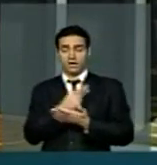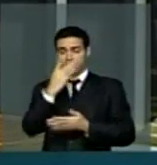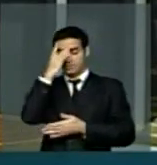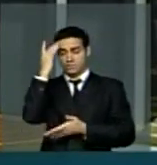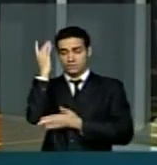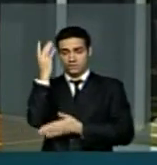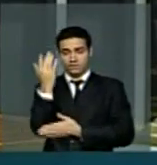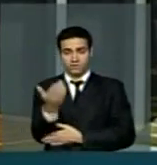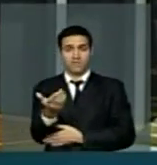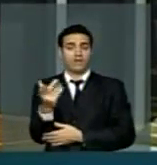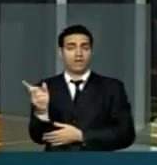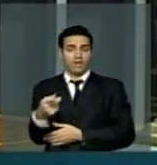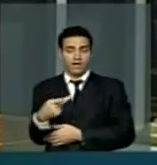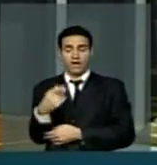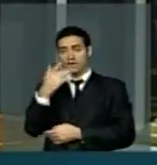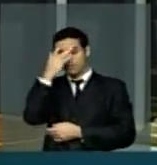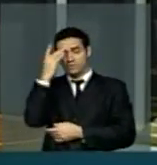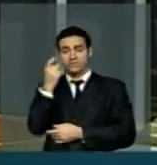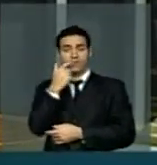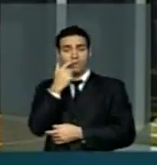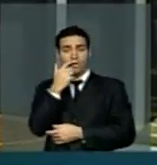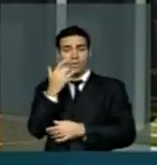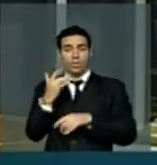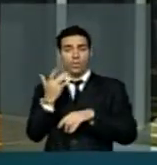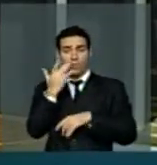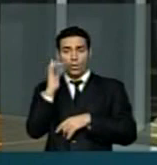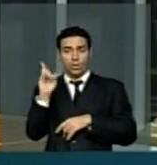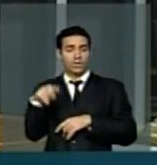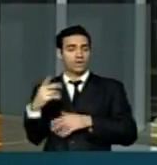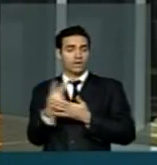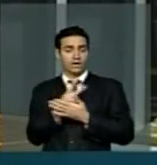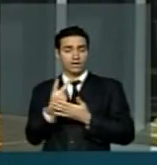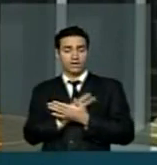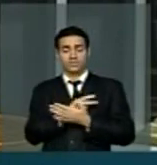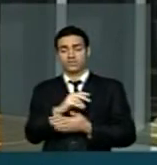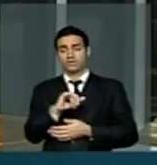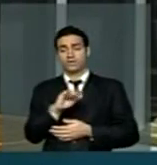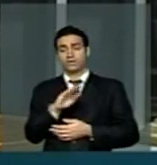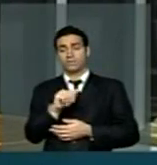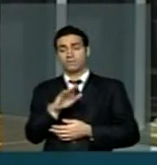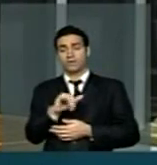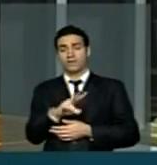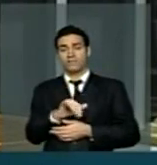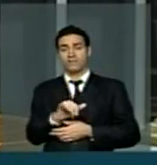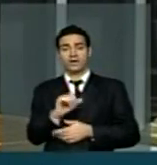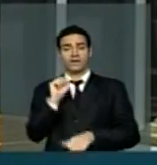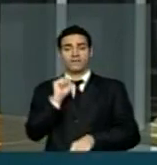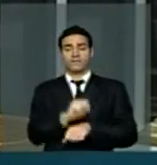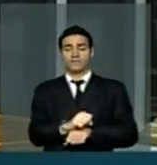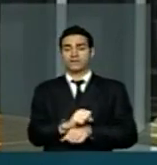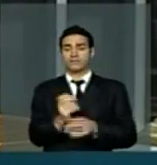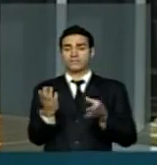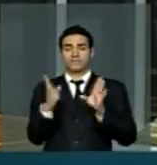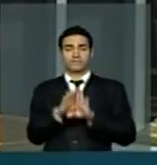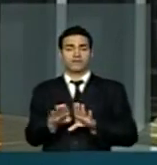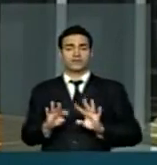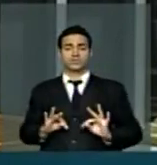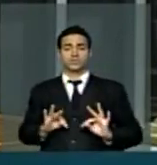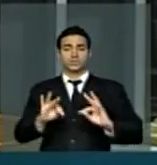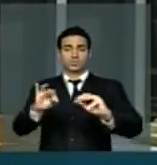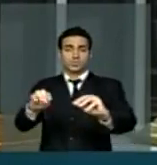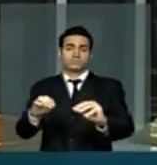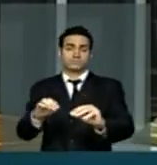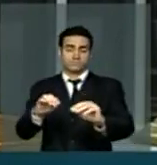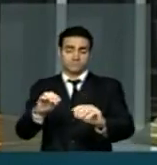ilegal, e quem está garimpando está ilegal, e o IBAMA vai lá fechar tudo, parar tudo, e